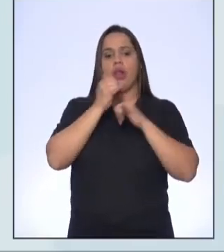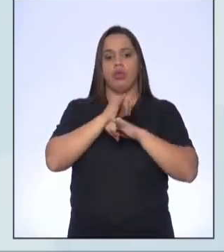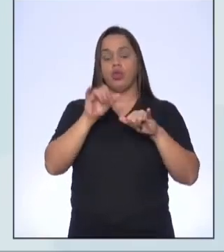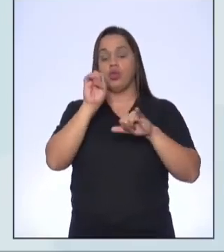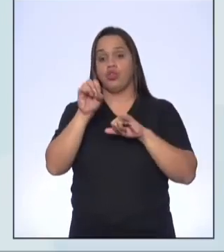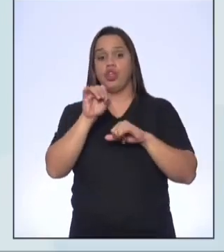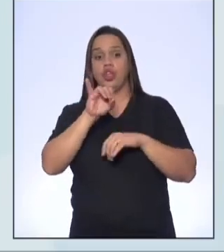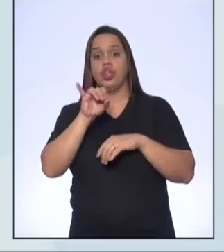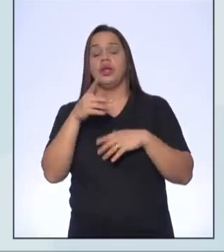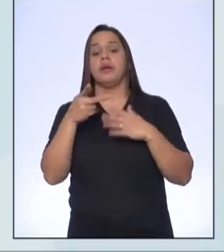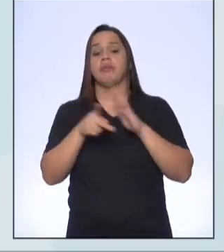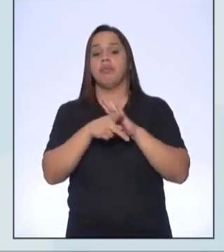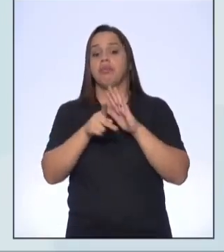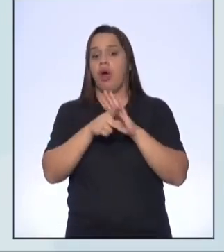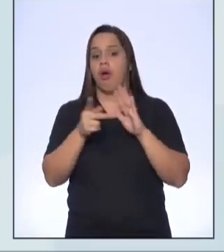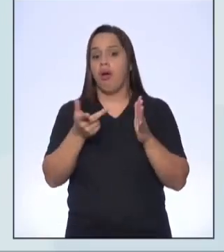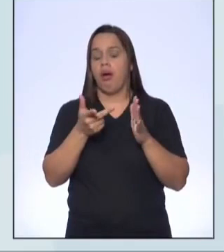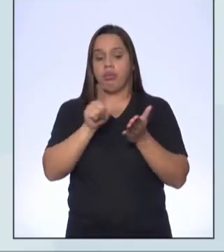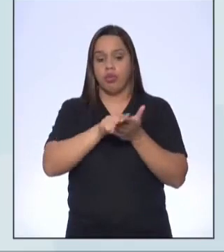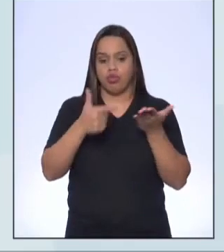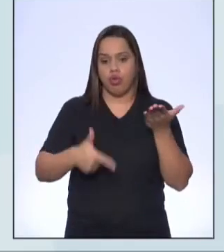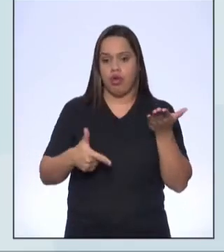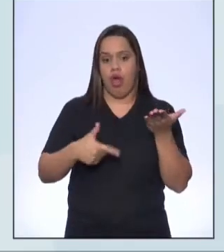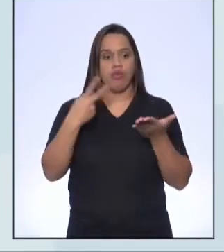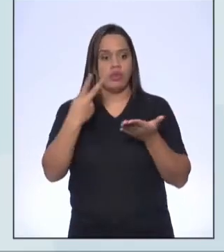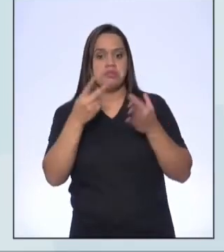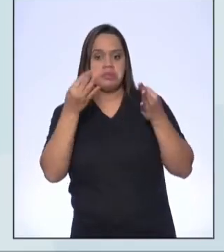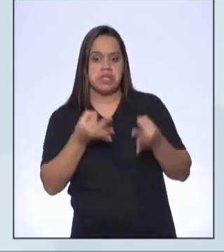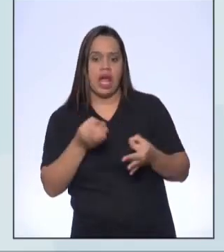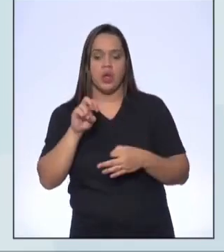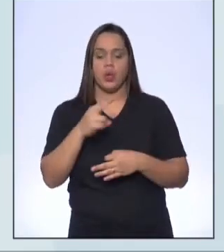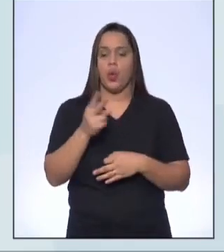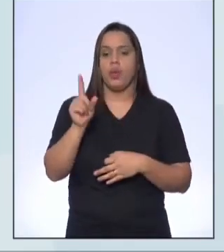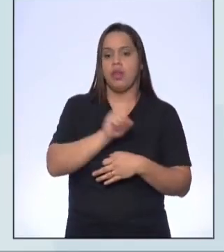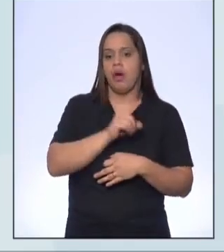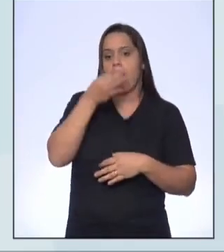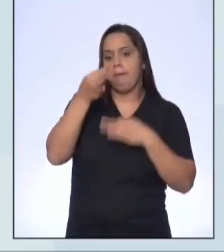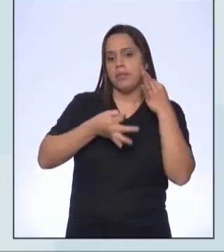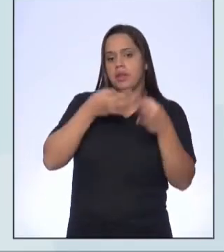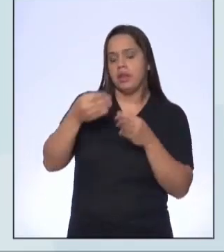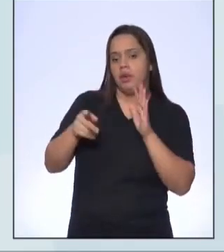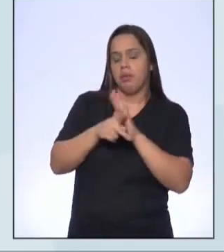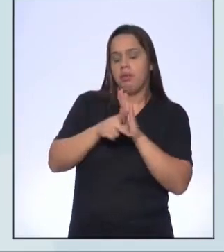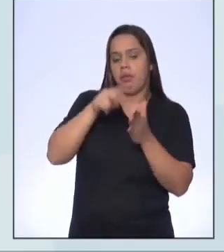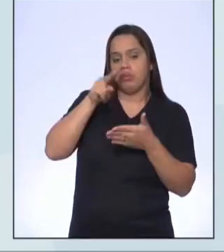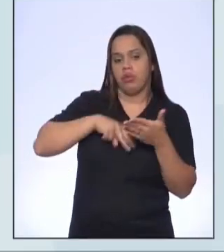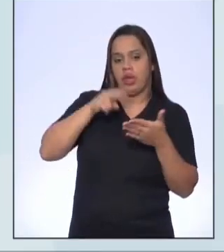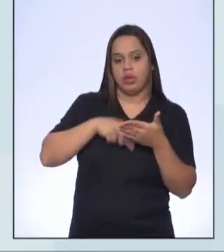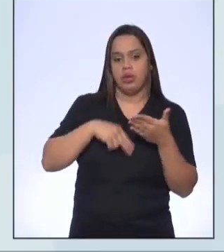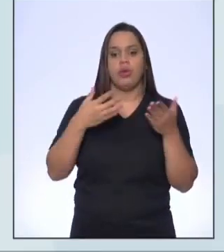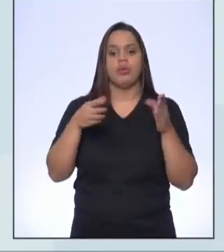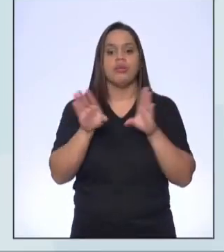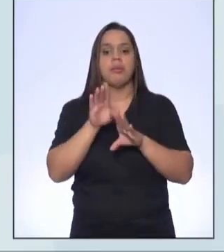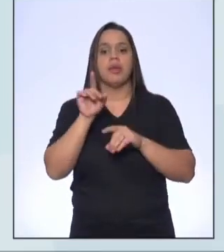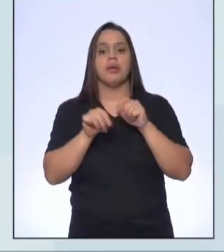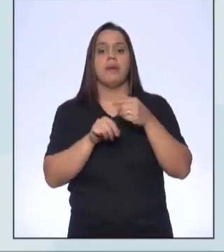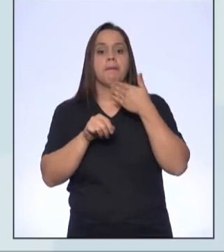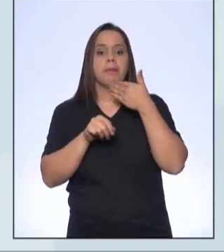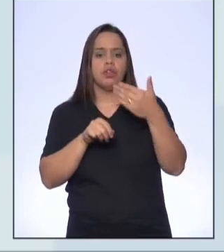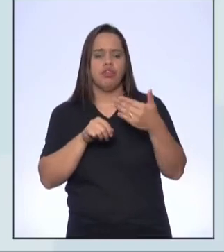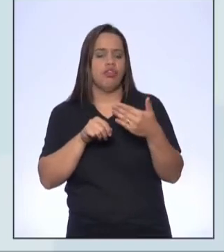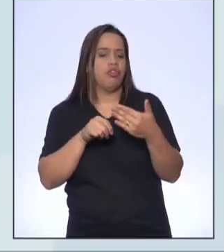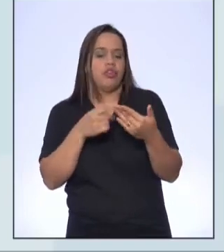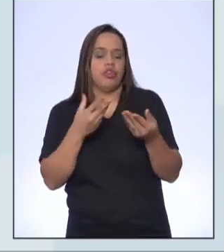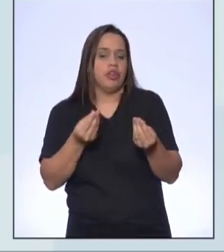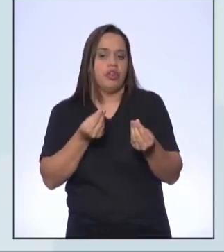criterioso, se o jornal foi correto ou incorreto na opinião do leitor, né? E pedir alguma matéria,